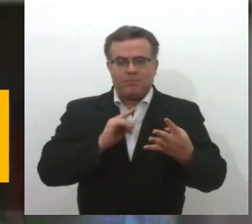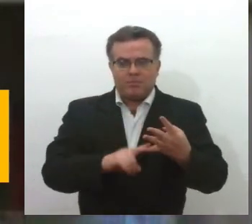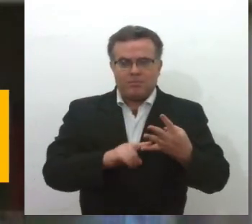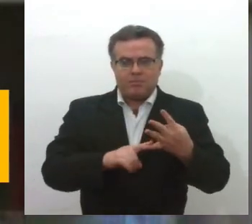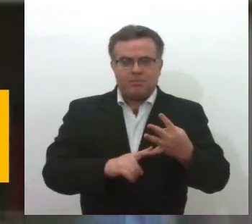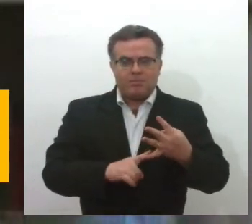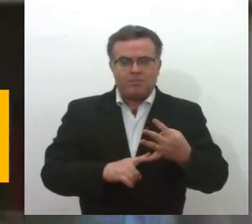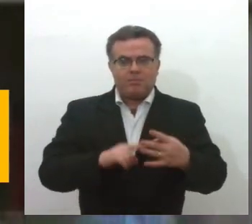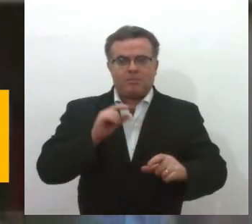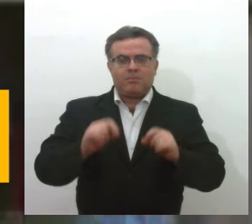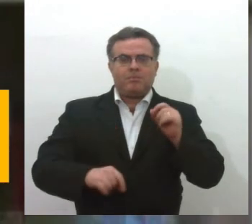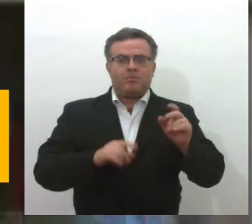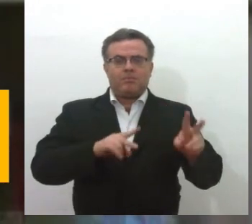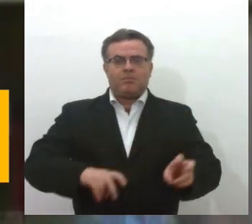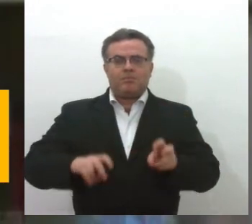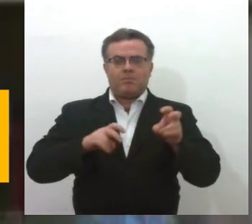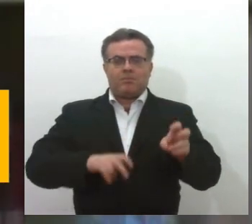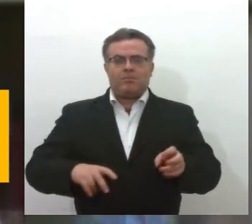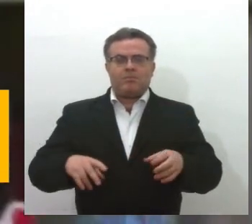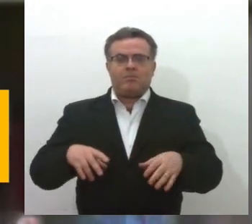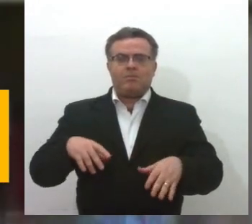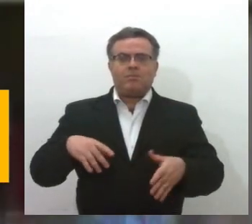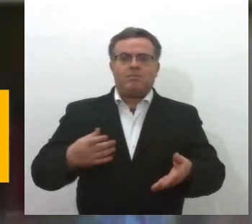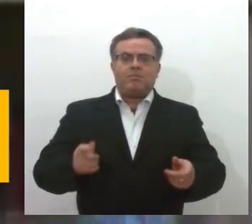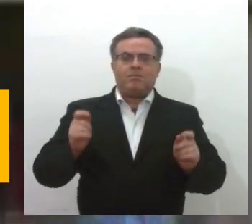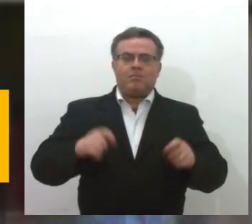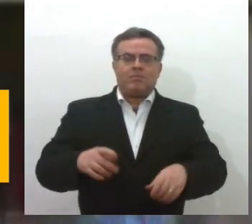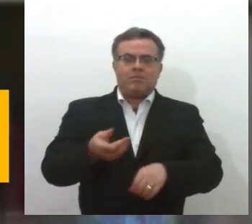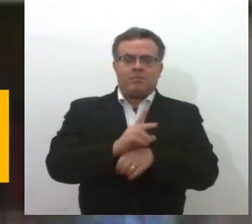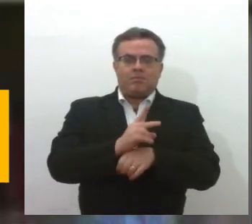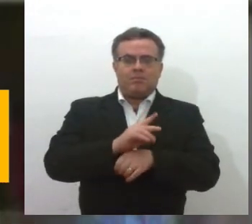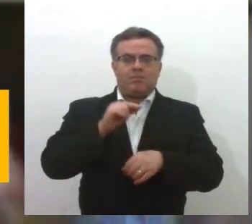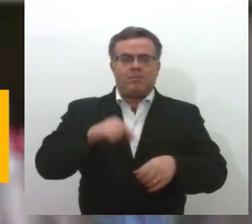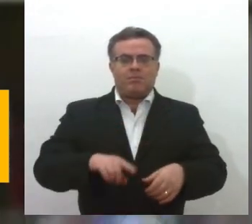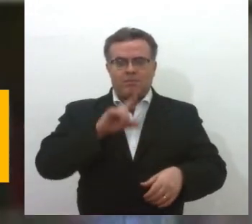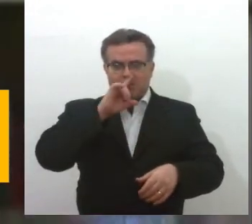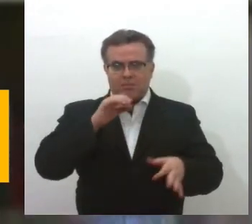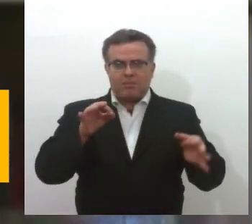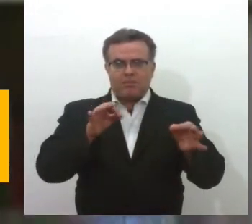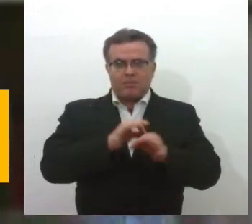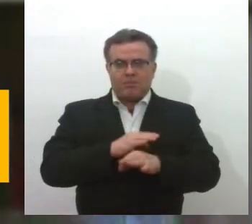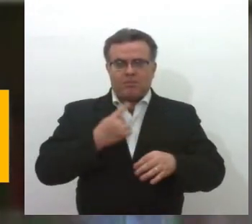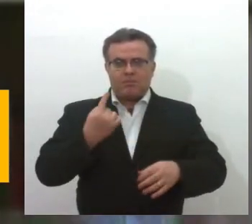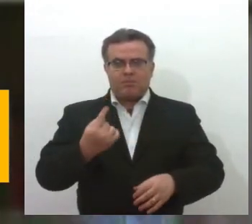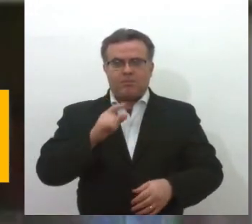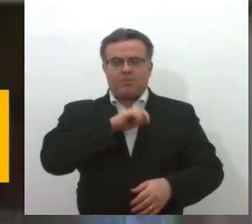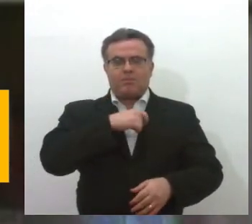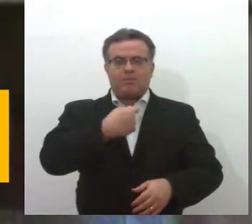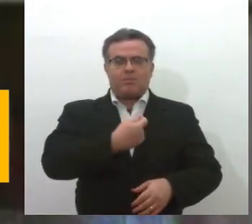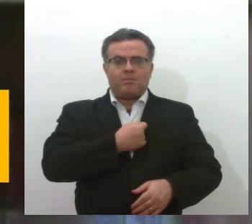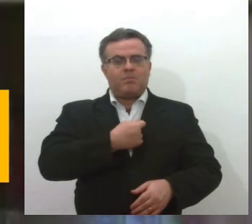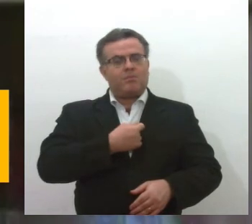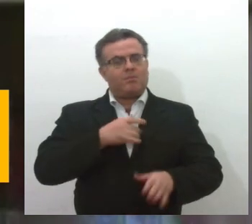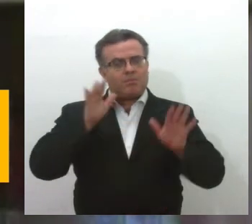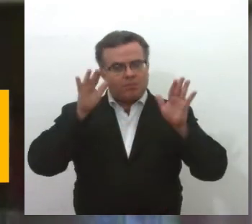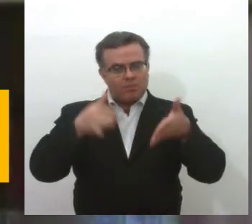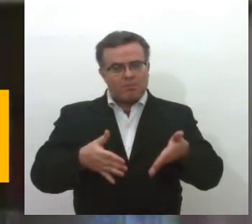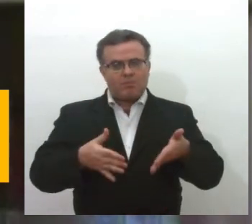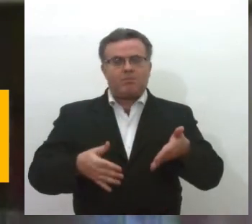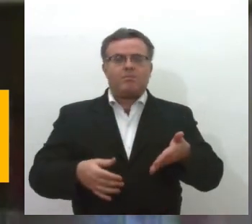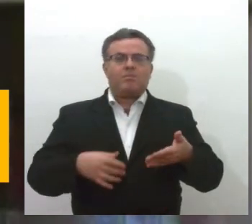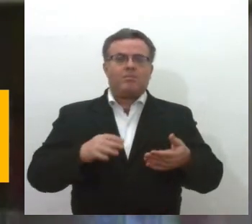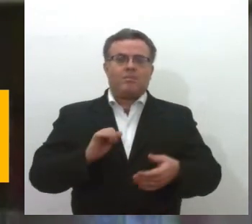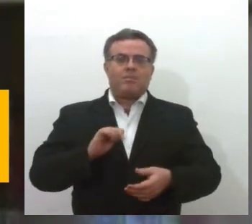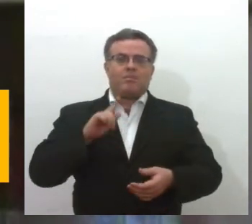da Agricultura, a depender da pasta do município. Aqui em Aracaju, nós já temos uma delegacia especializada, né, que é a DEPAMA,